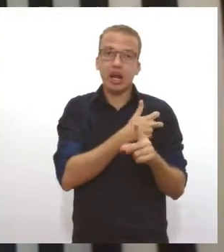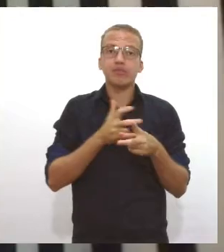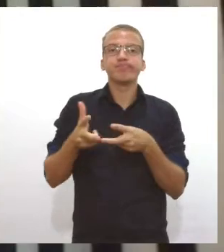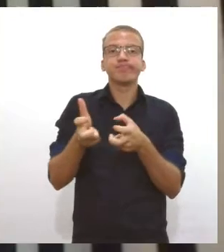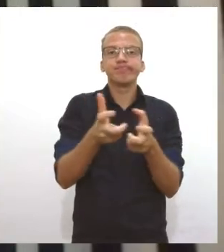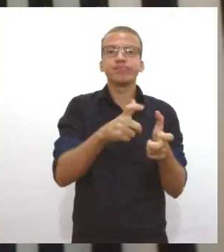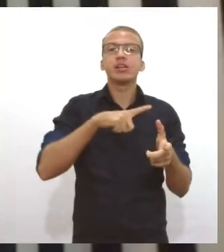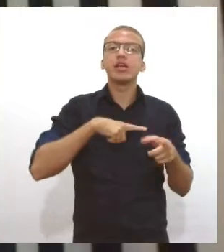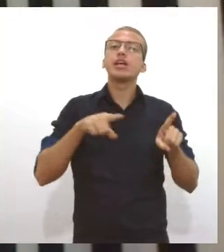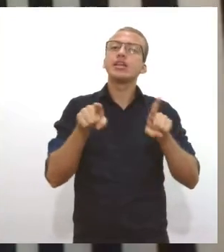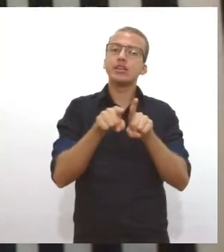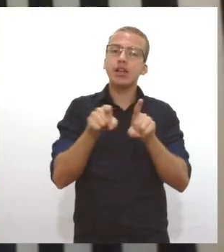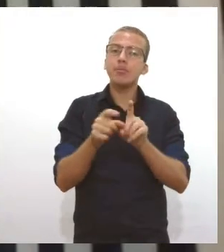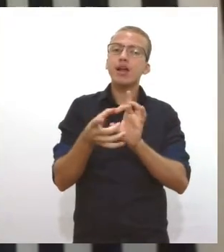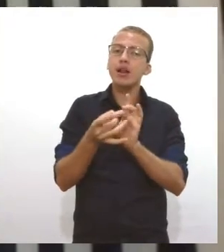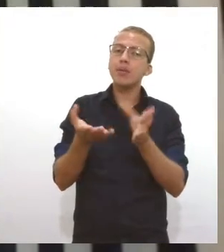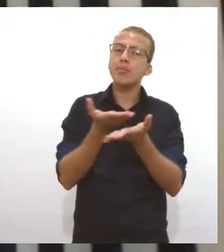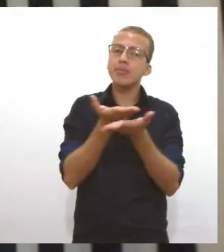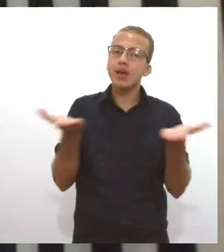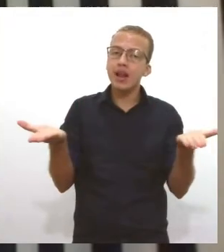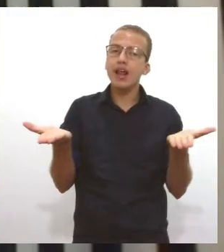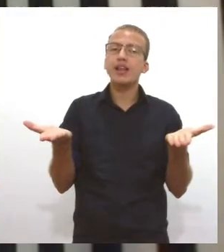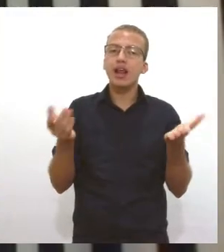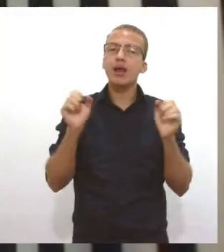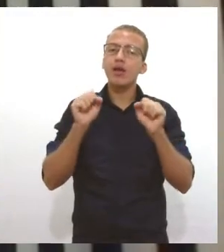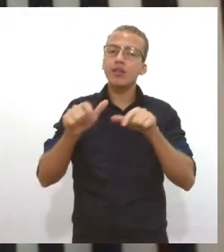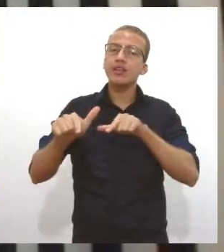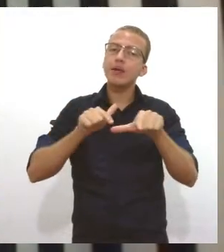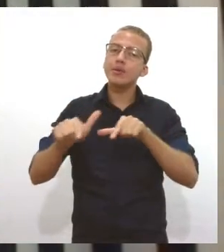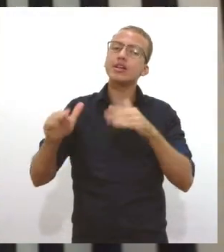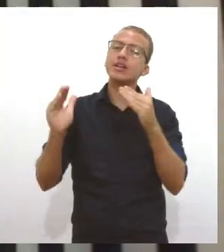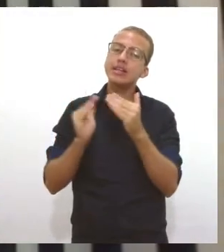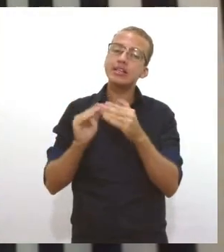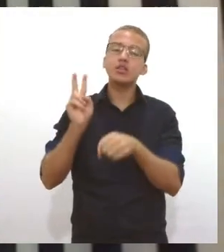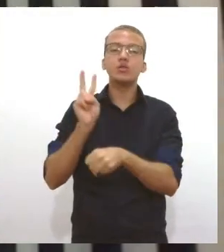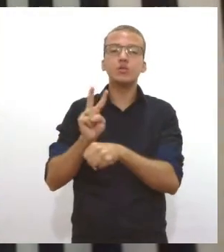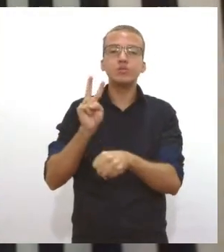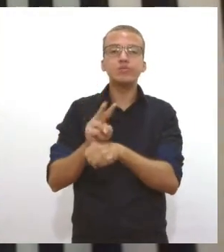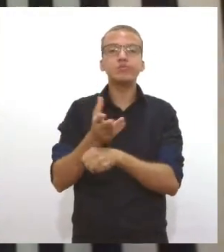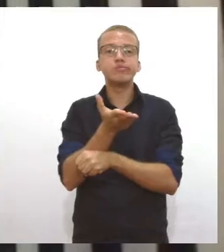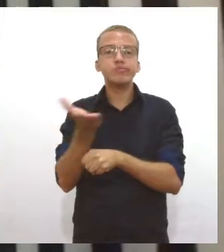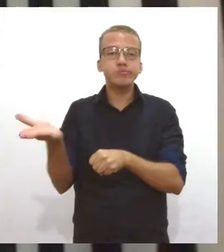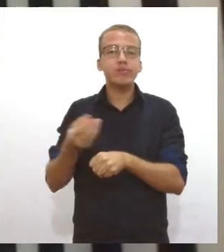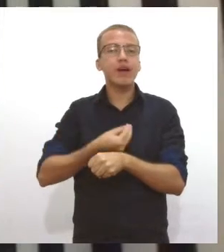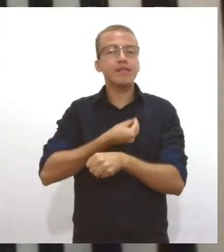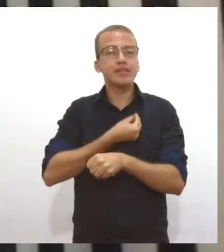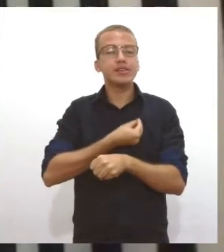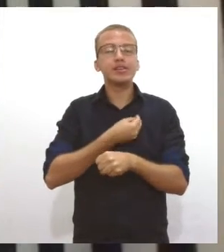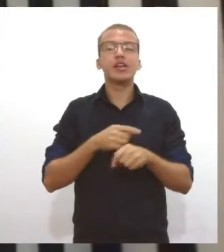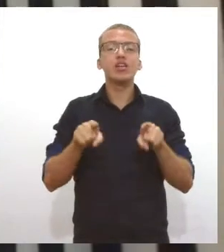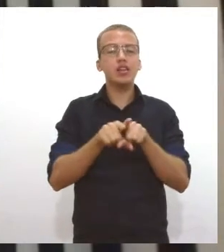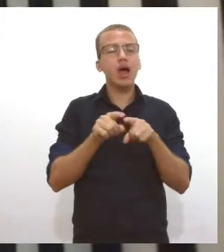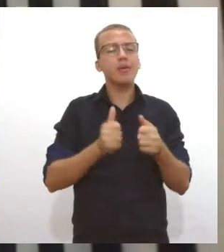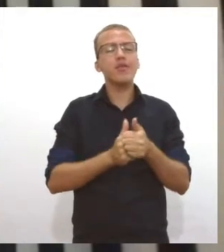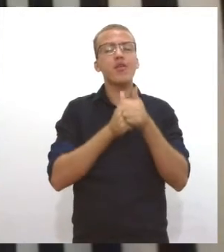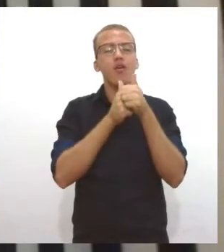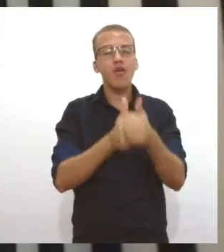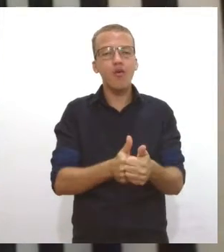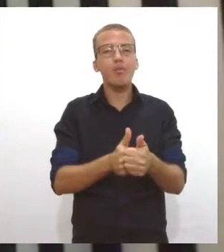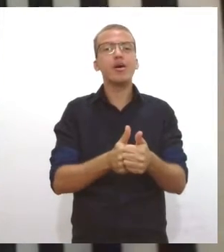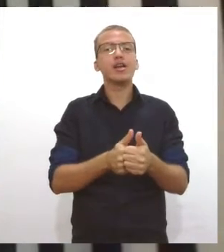as mães está protegendo os bebês Eu particularmente acompanhei muitos casos de Amigas mesmo de